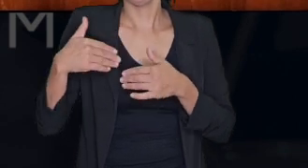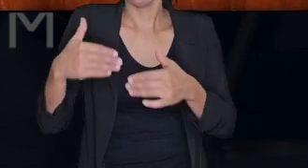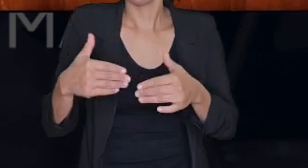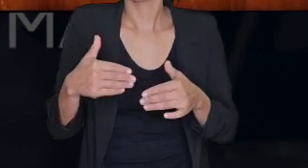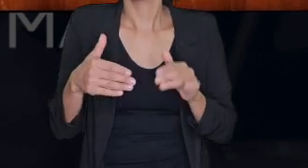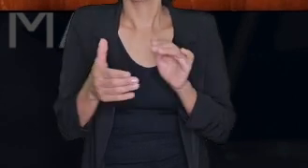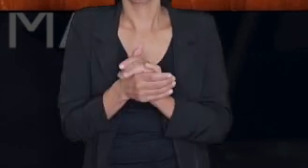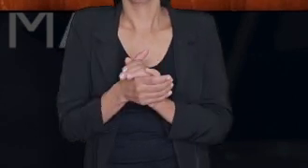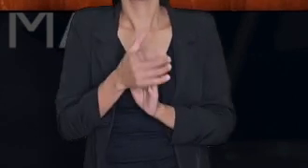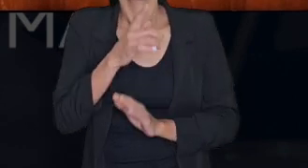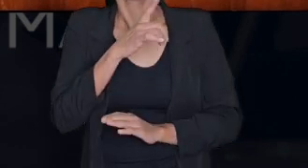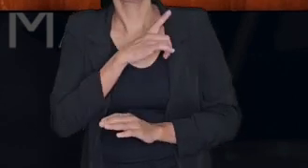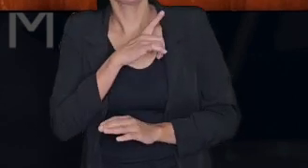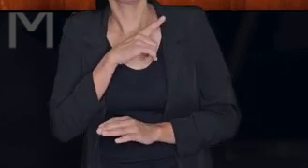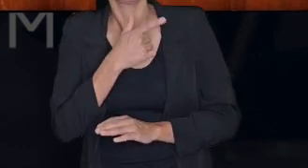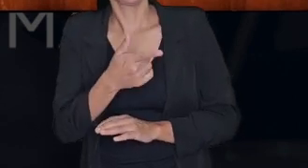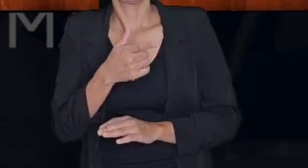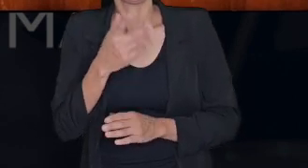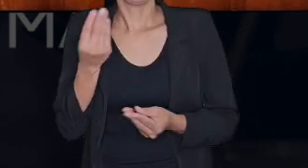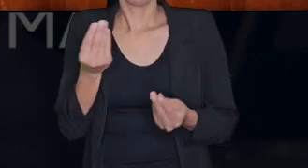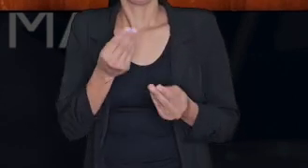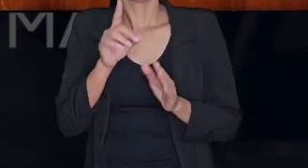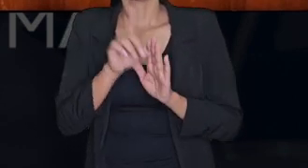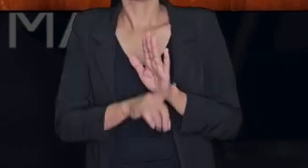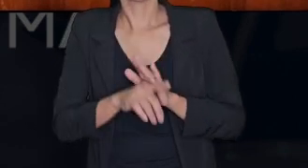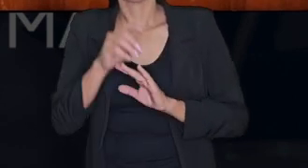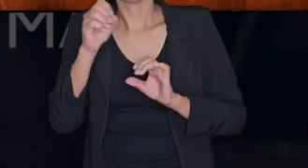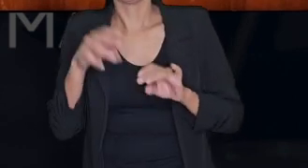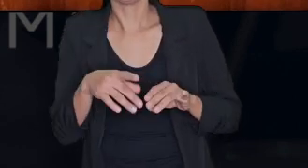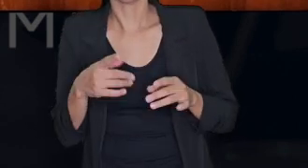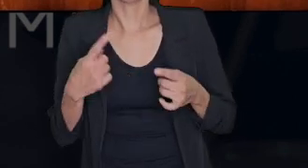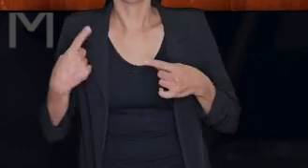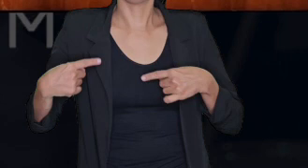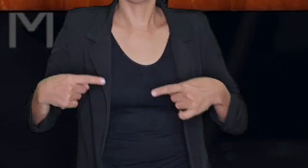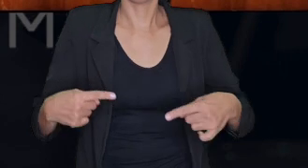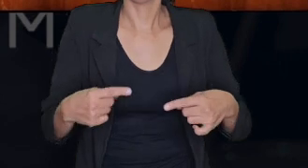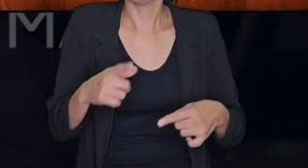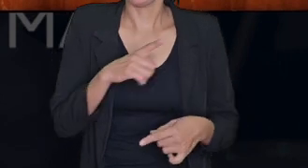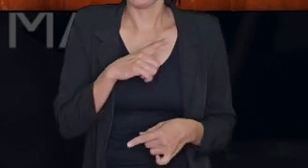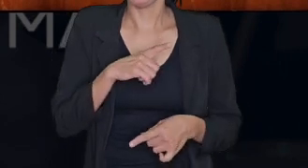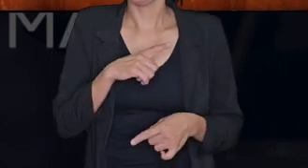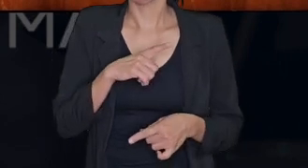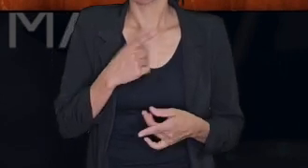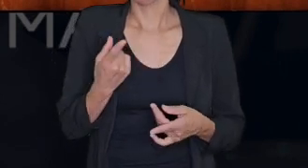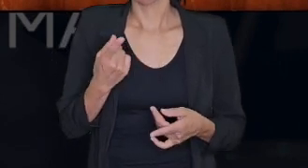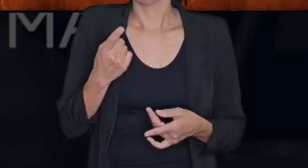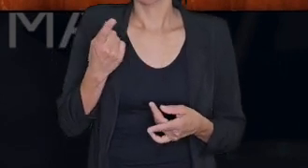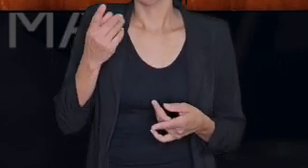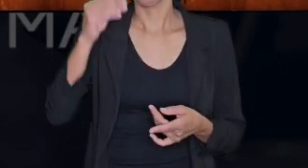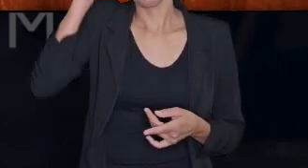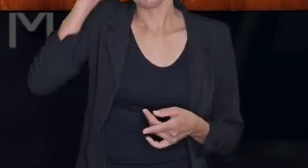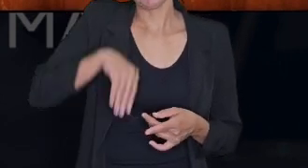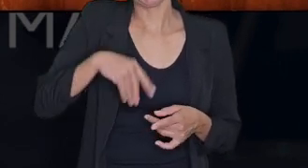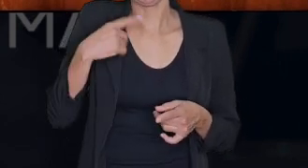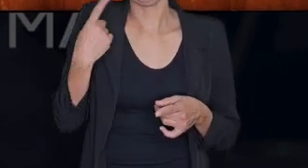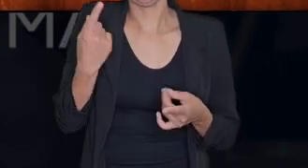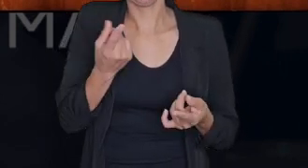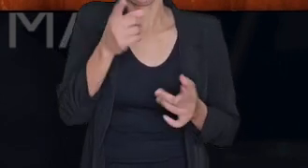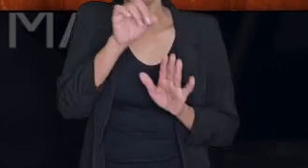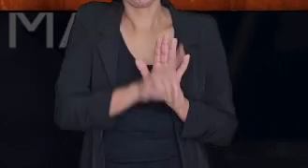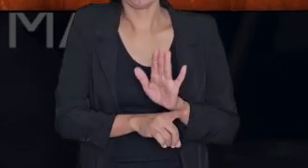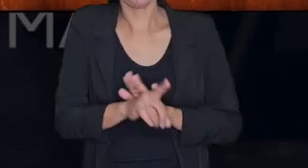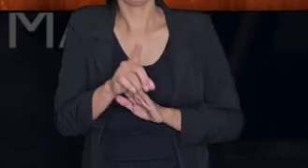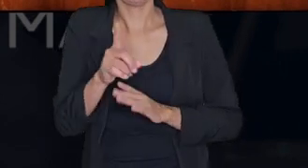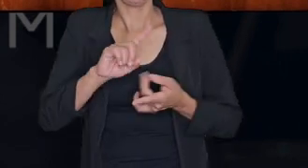mesmo posteriormente, em escritura no decorrer do casamento, haja essa renúncia de direito concorrencial? Isso